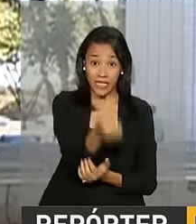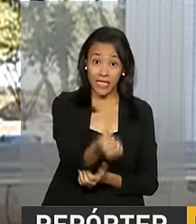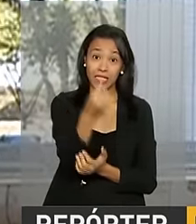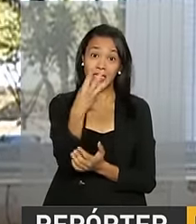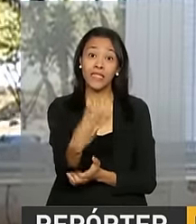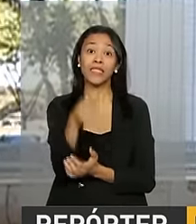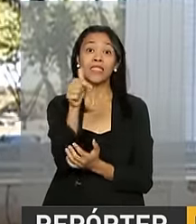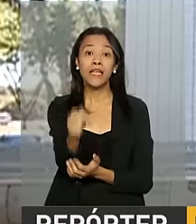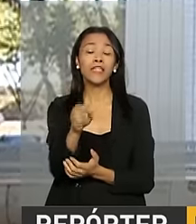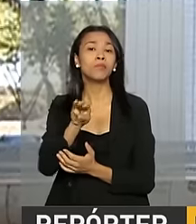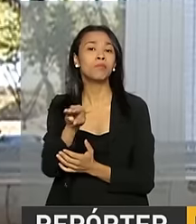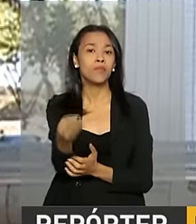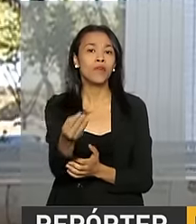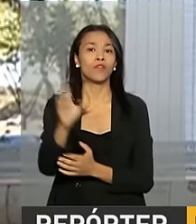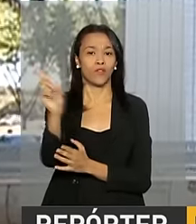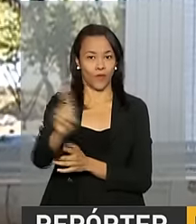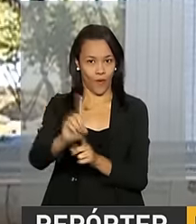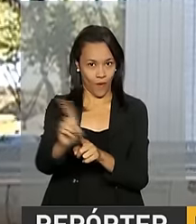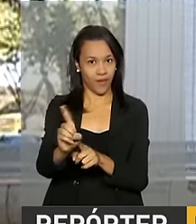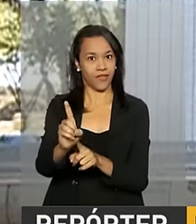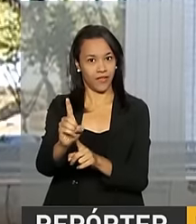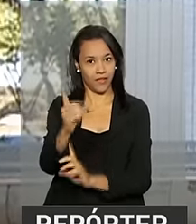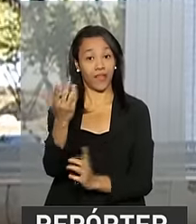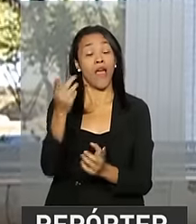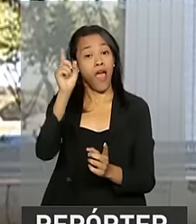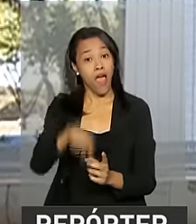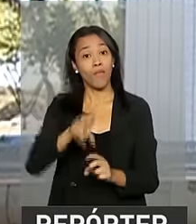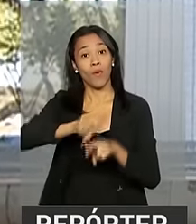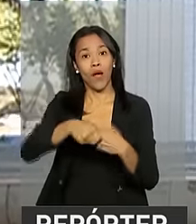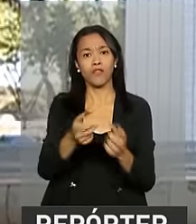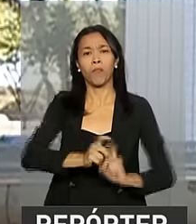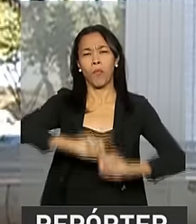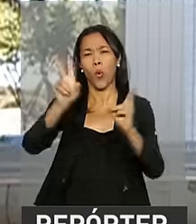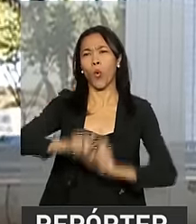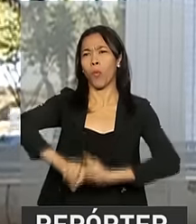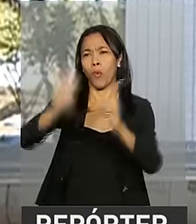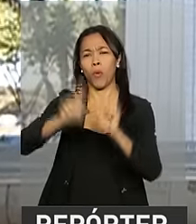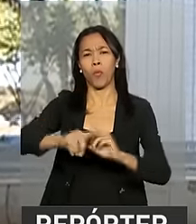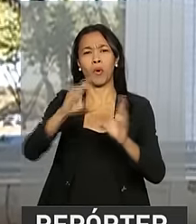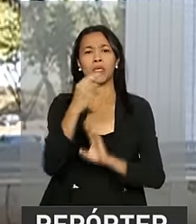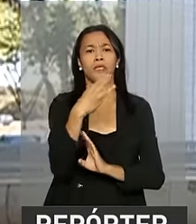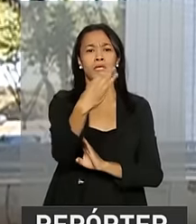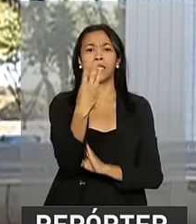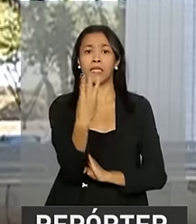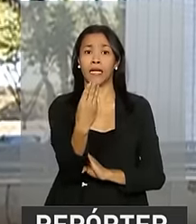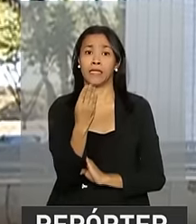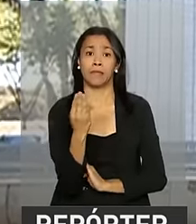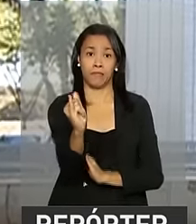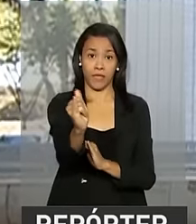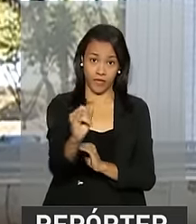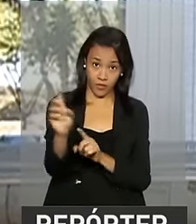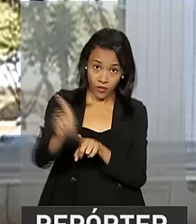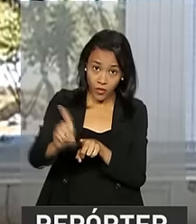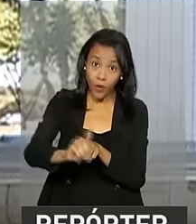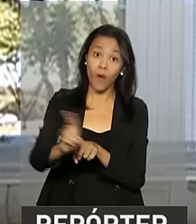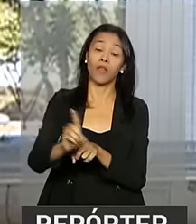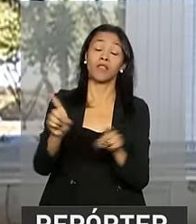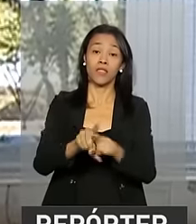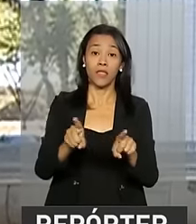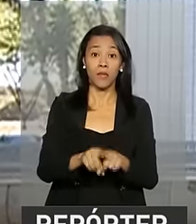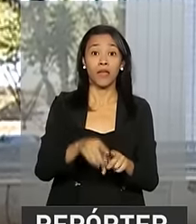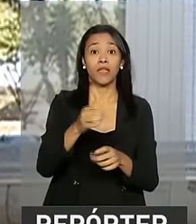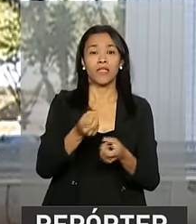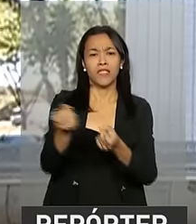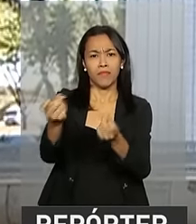dólares na primeira semana de agosto, resultado das exportações de quase 3 bilhões e meio de dólares e das exportações de quase